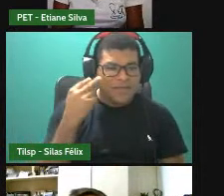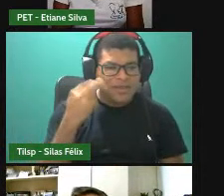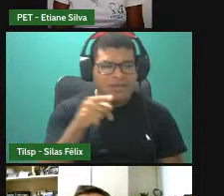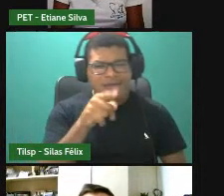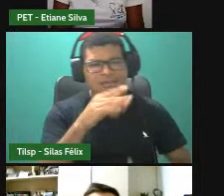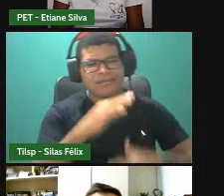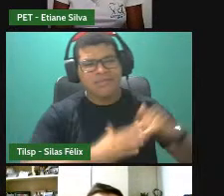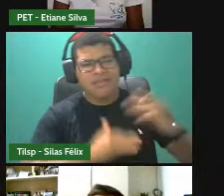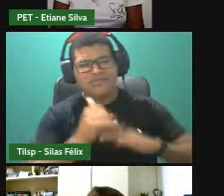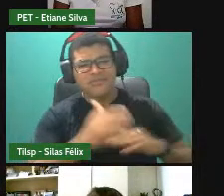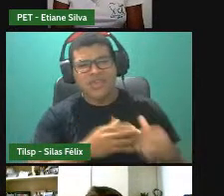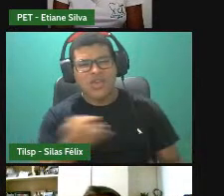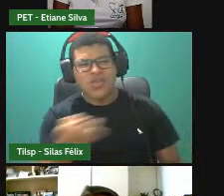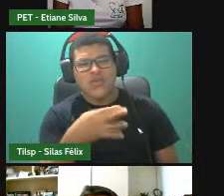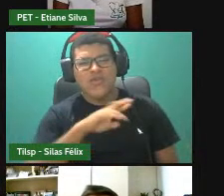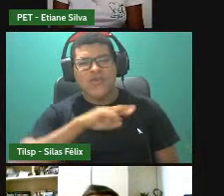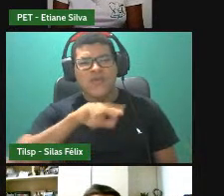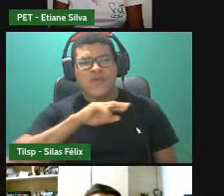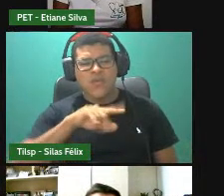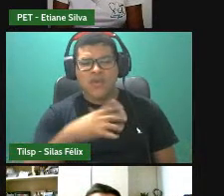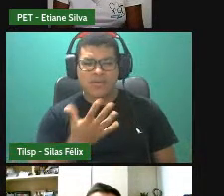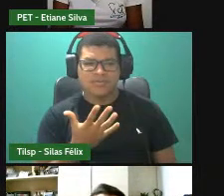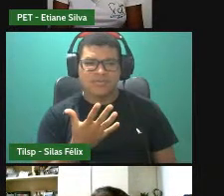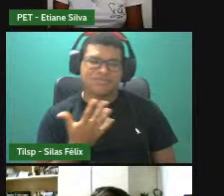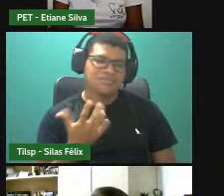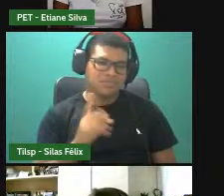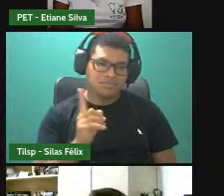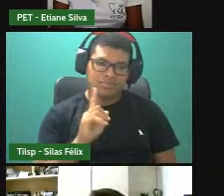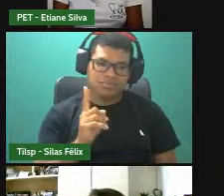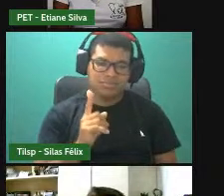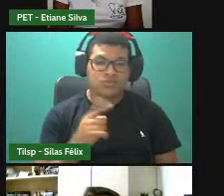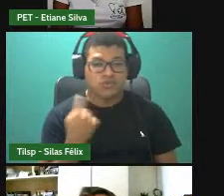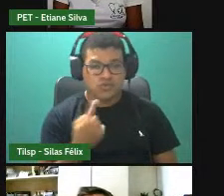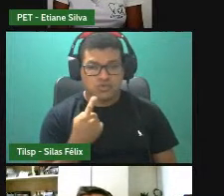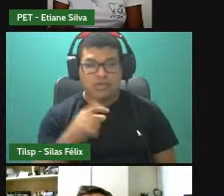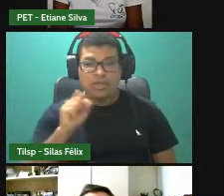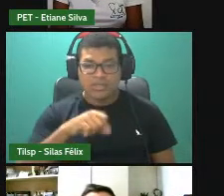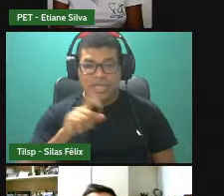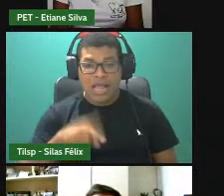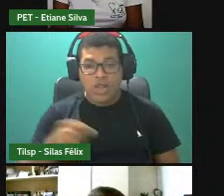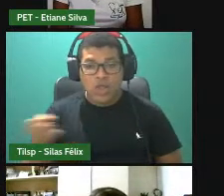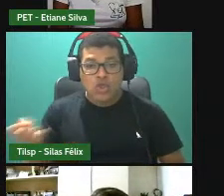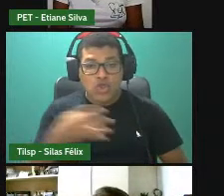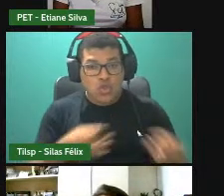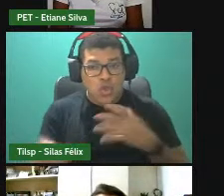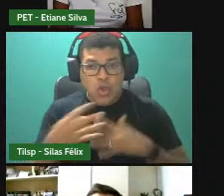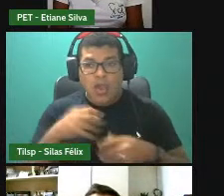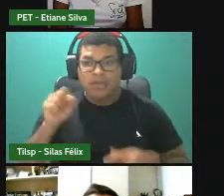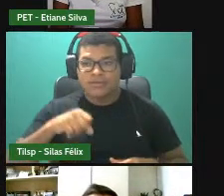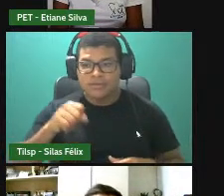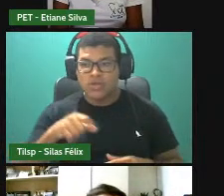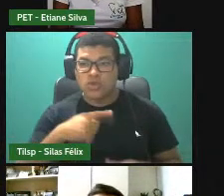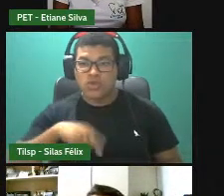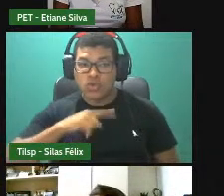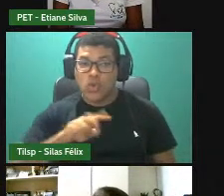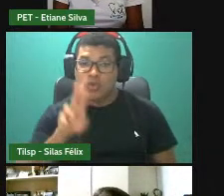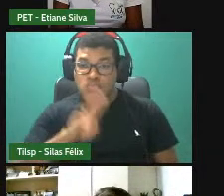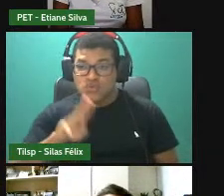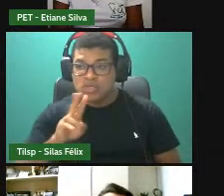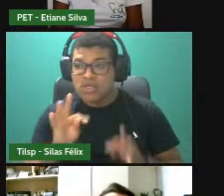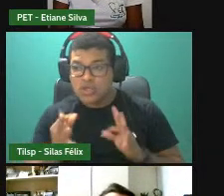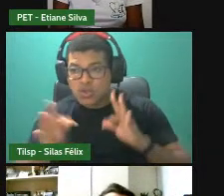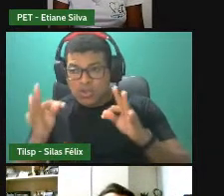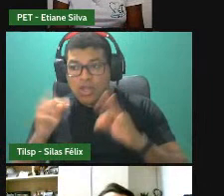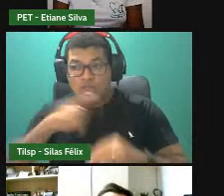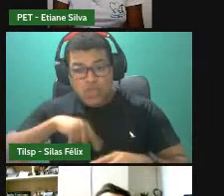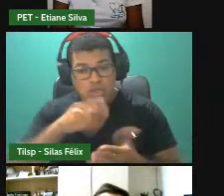atualizado. Isso é totalmente furado, né? Porque somos altamente atualizados, usamos tecnologias, estudamos e